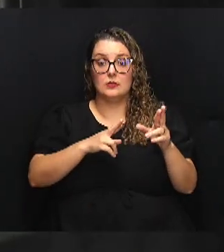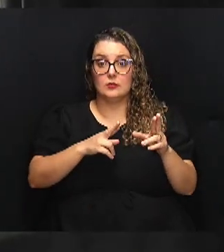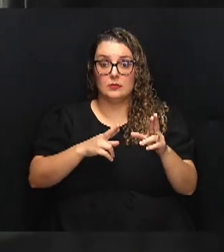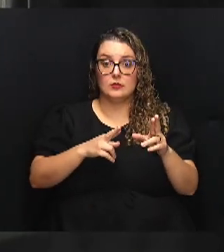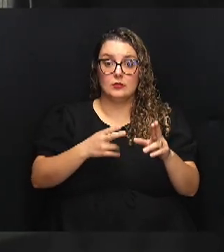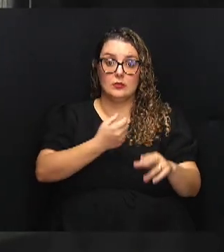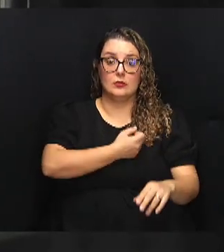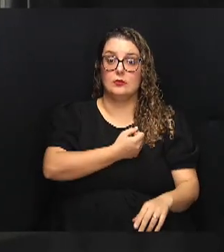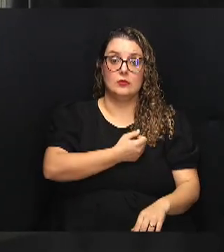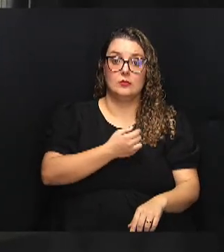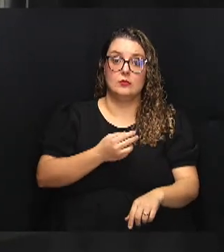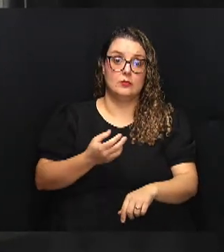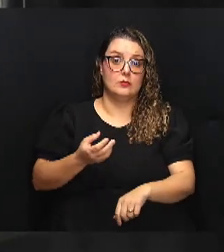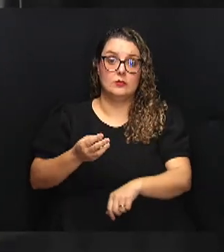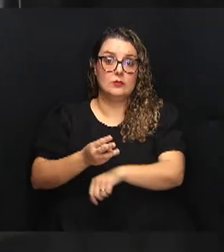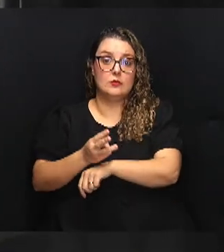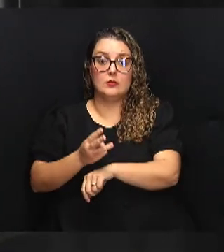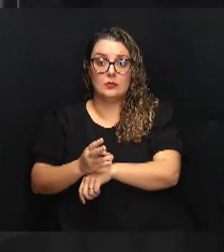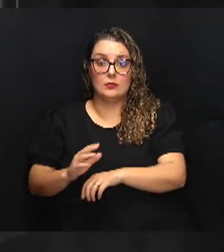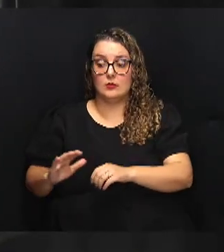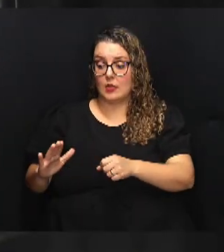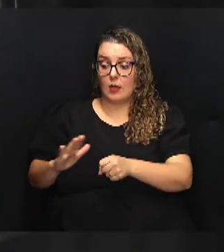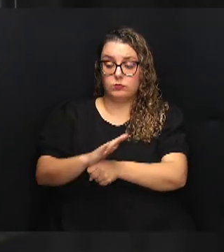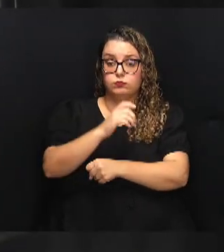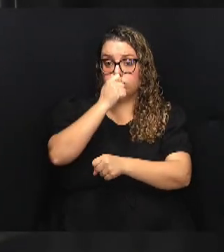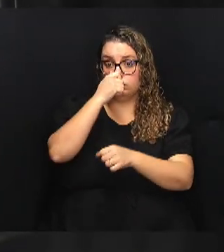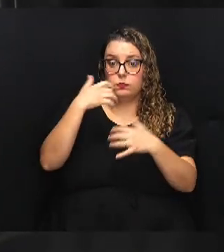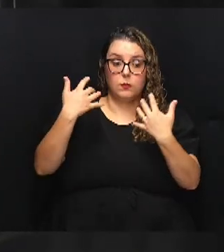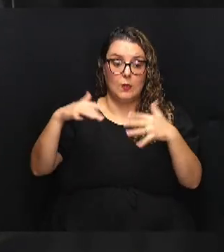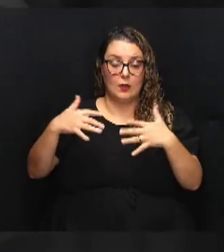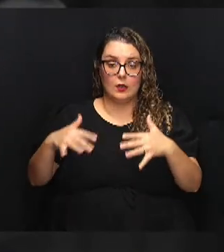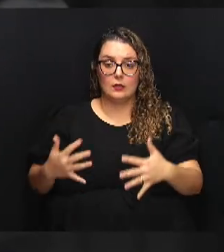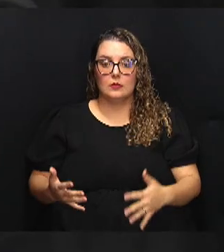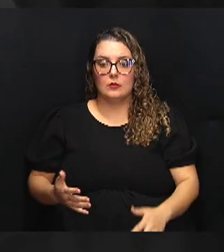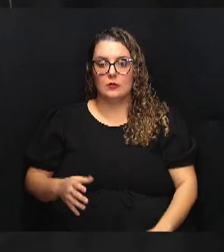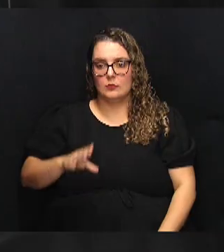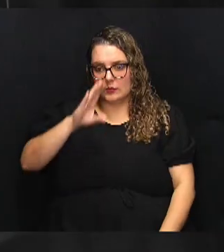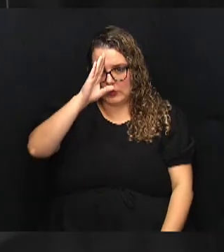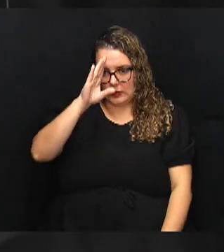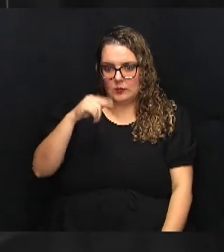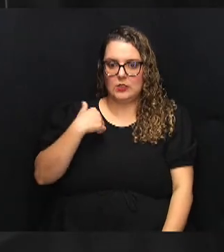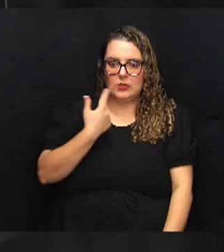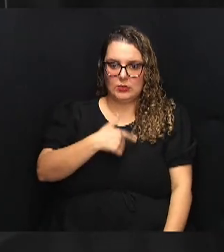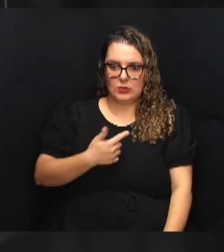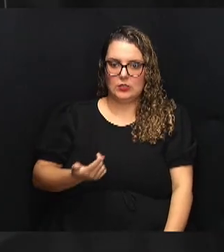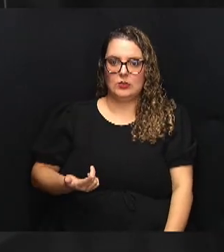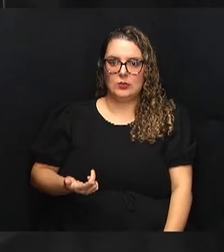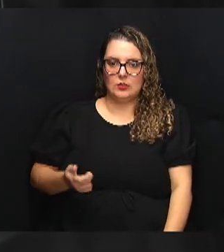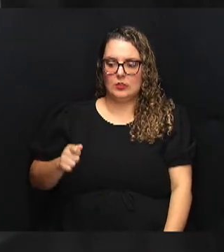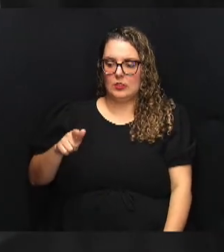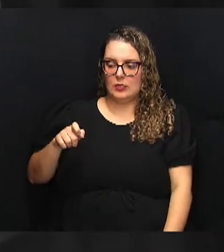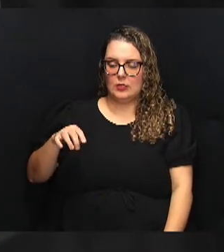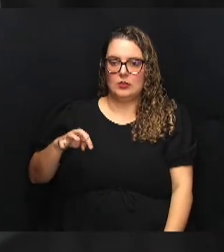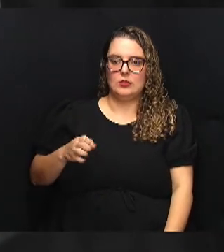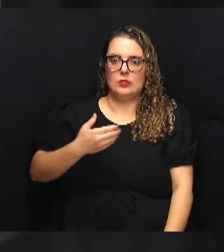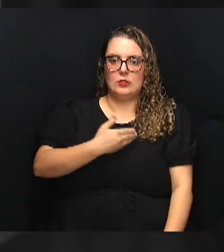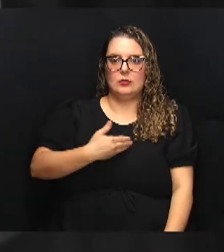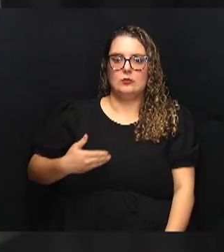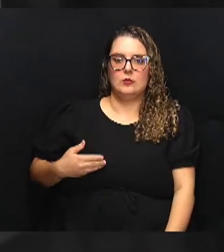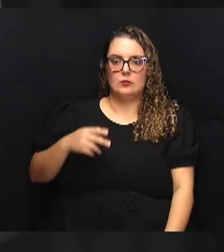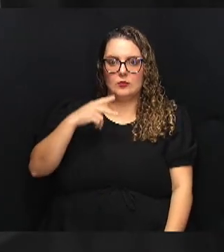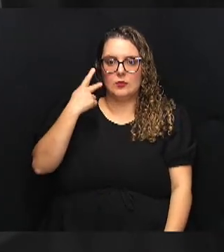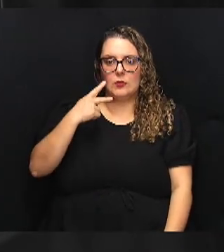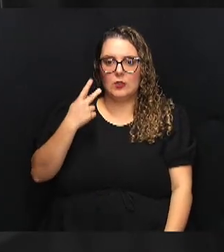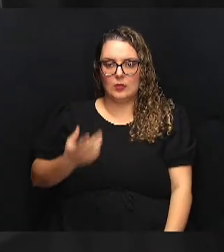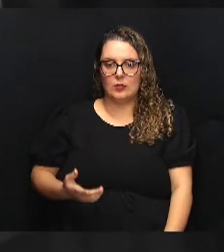número de mensagens, você vai acordar, você está atolado, né? Principalmente nós, né, que somos agentes públicos, agentes políticos, né?